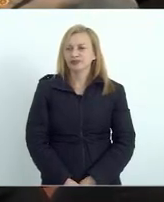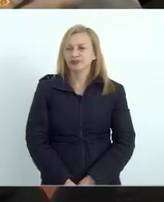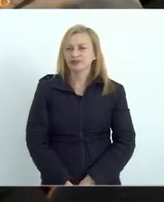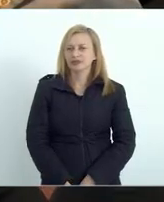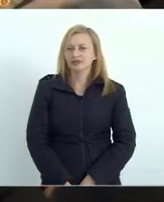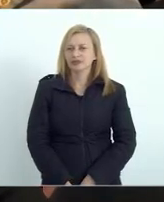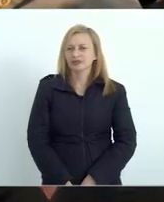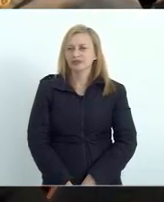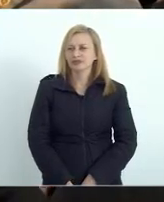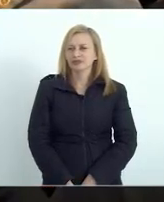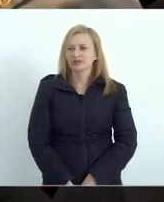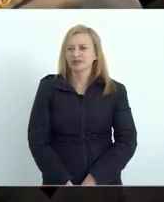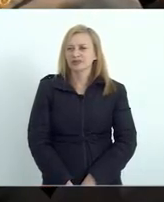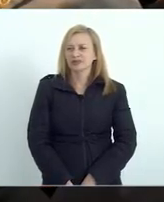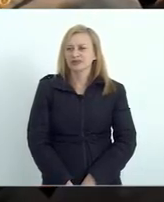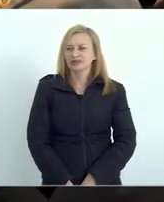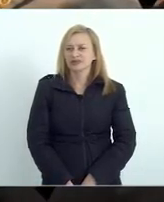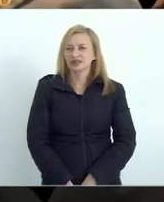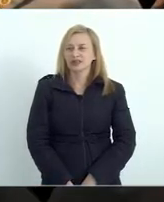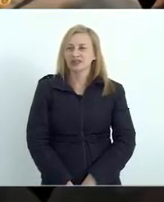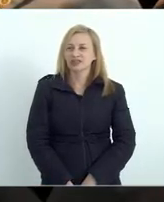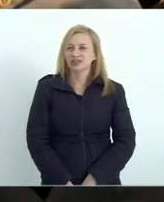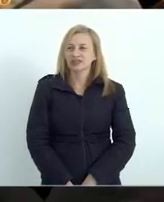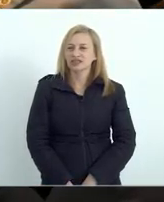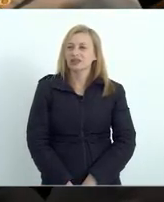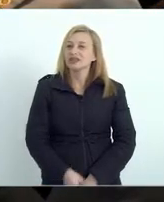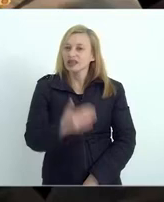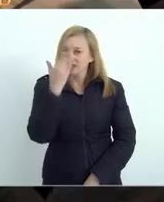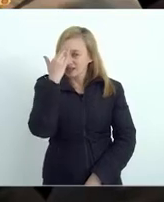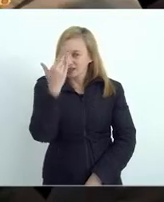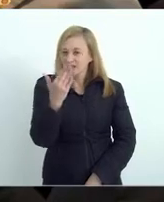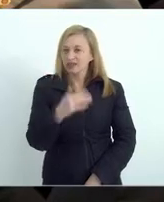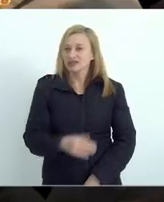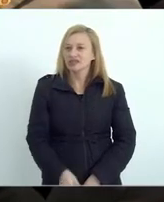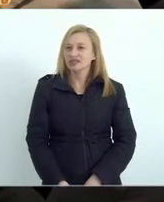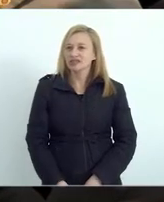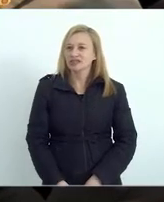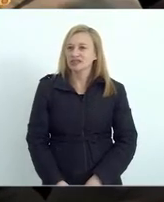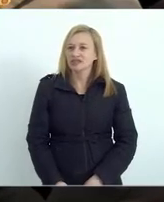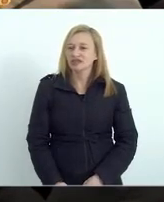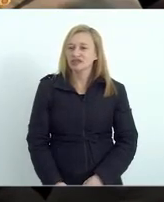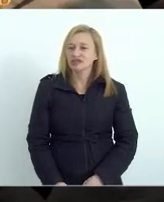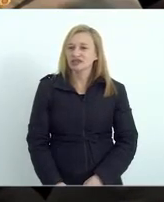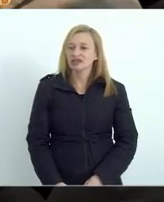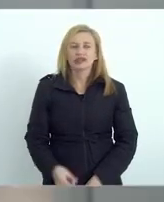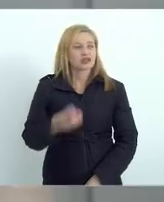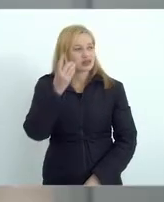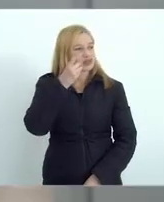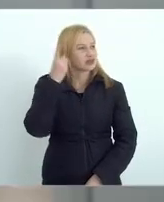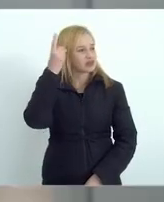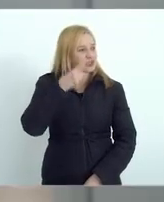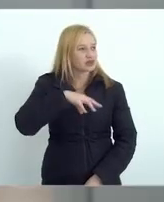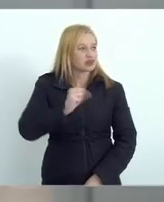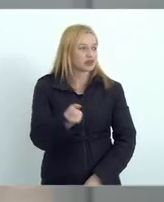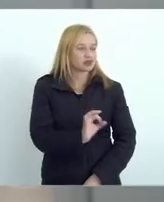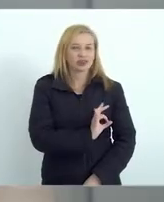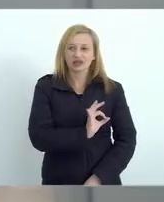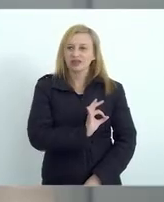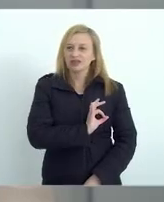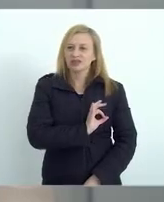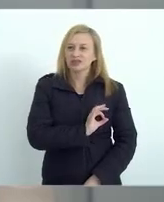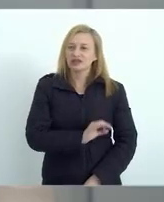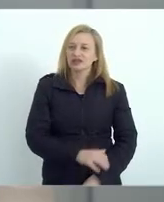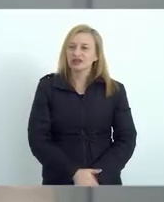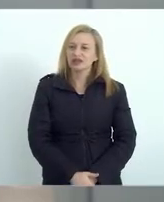E aí Eu agradeceria de pedra Martha Rocha o gabinete está ali